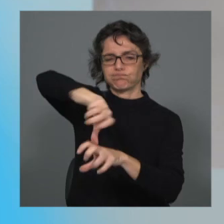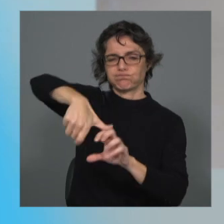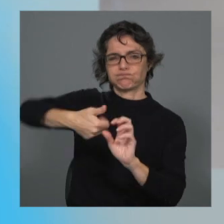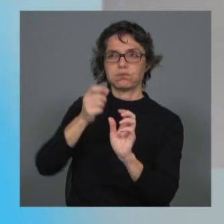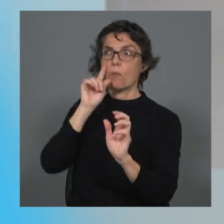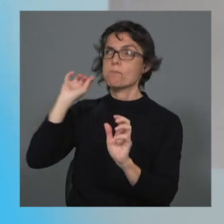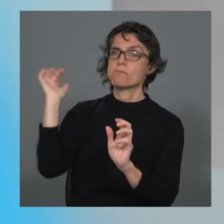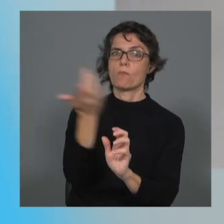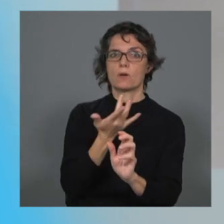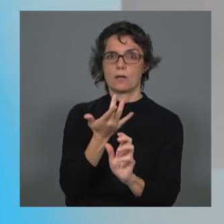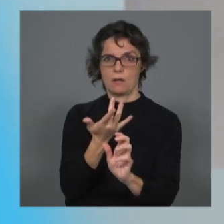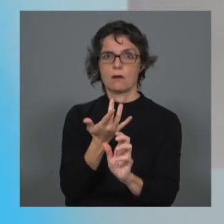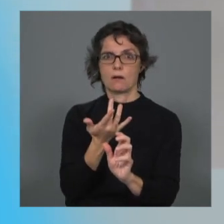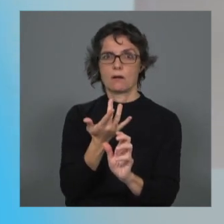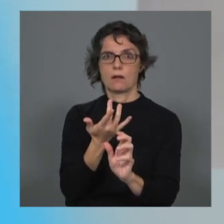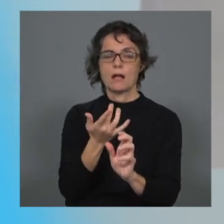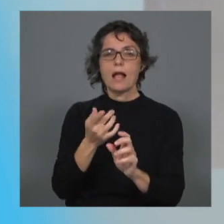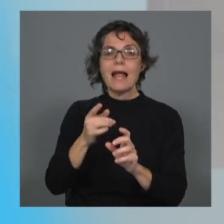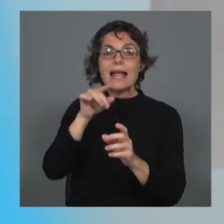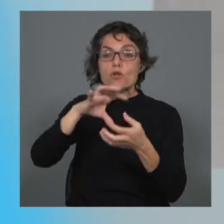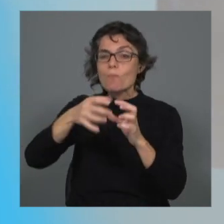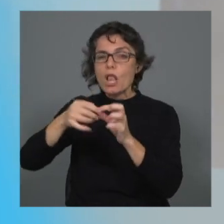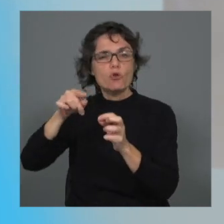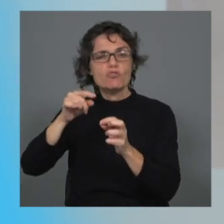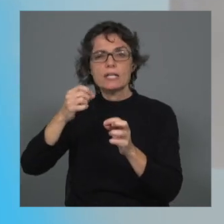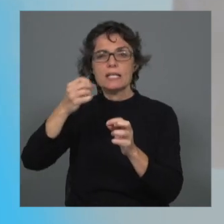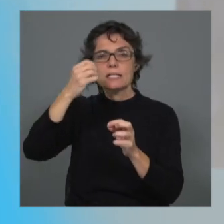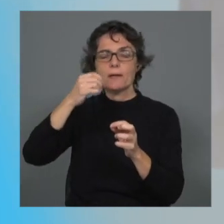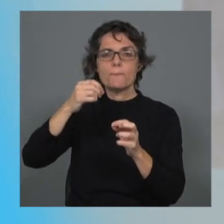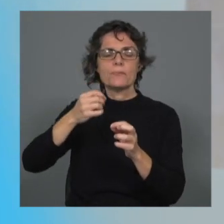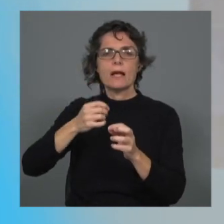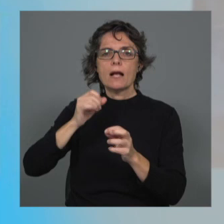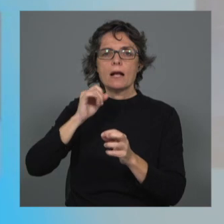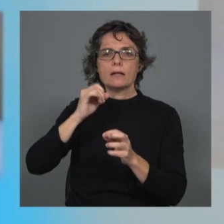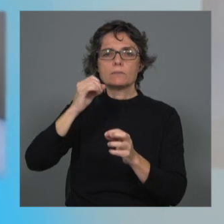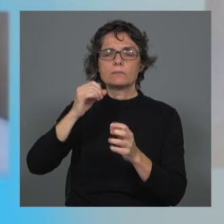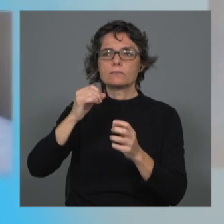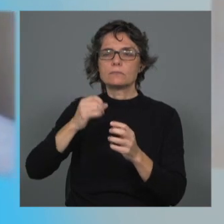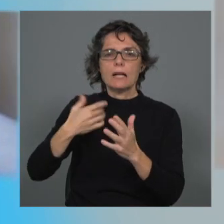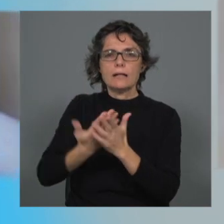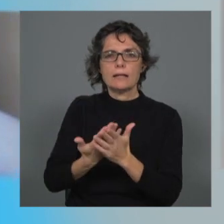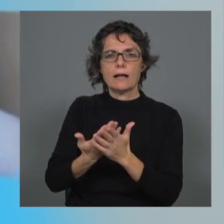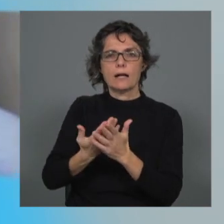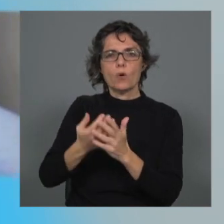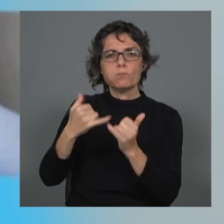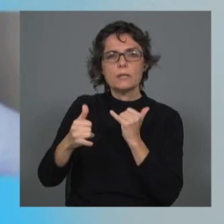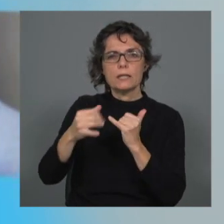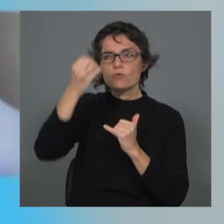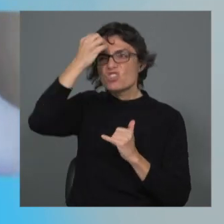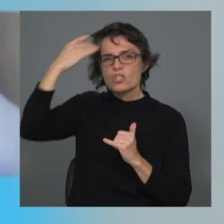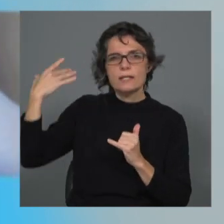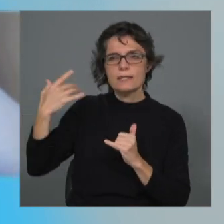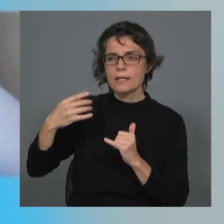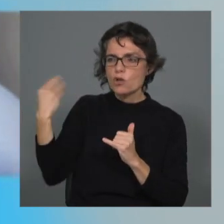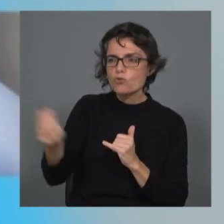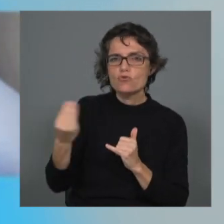que leva a esquecermos-nos dos mais jovens e das novas gerações e dos solitários,